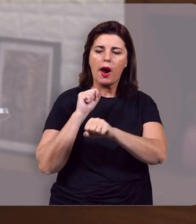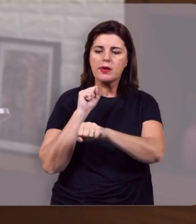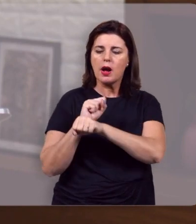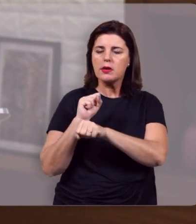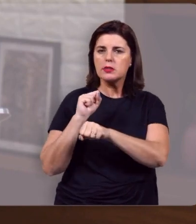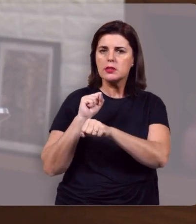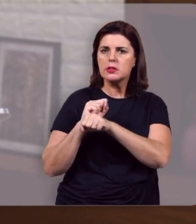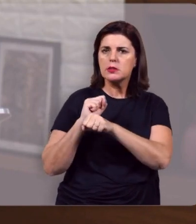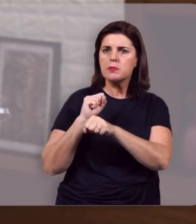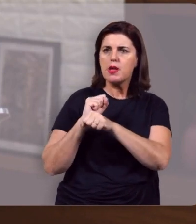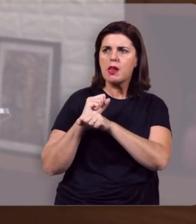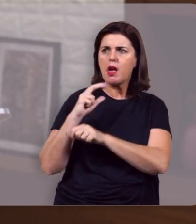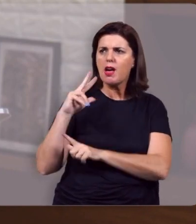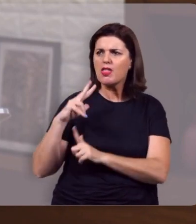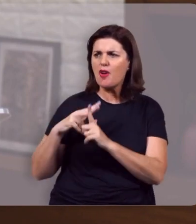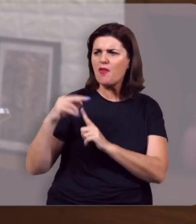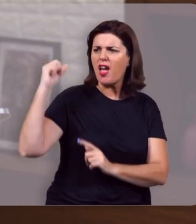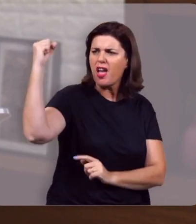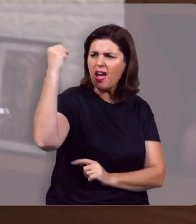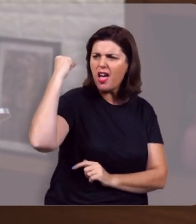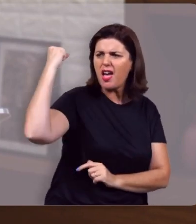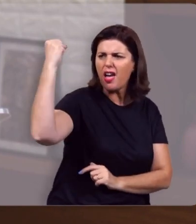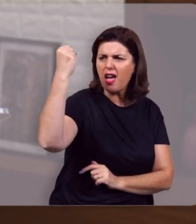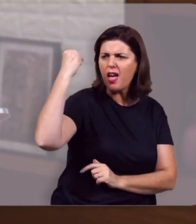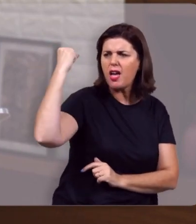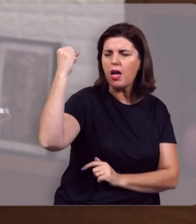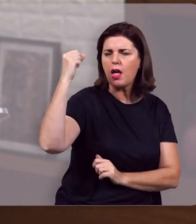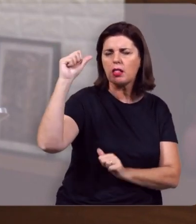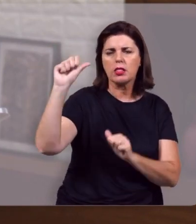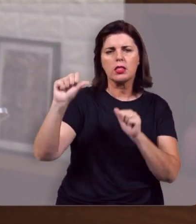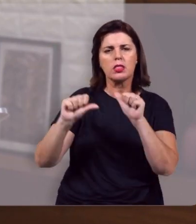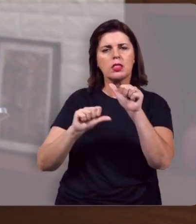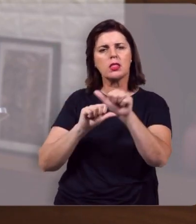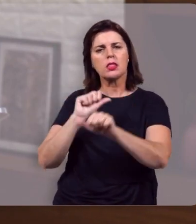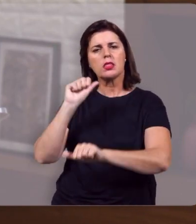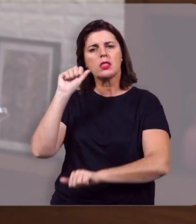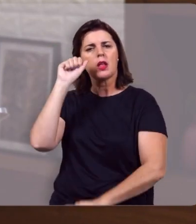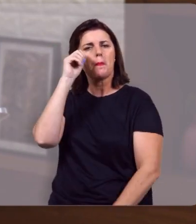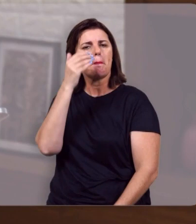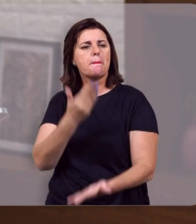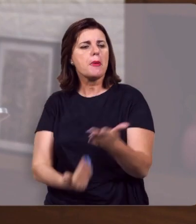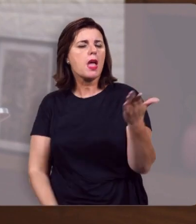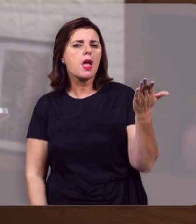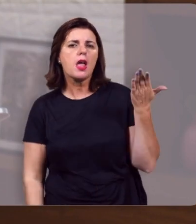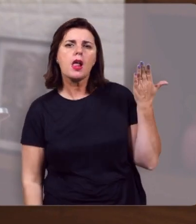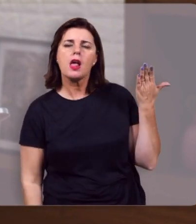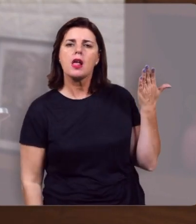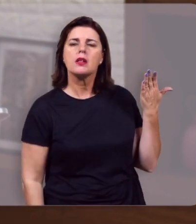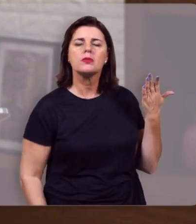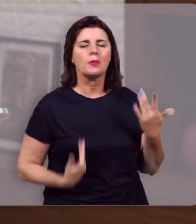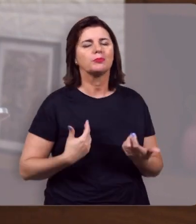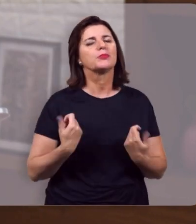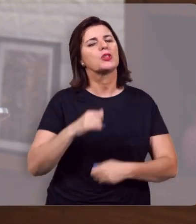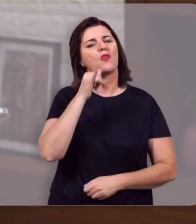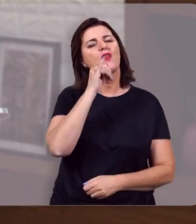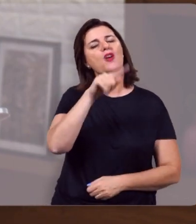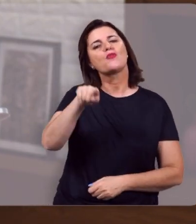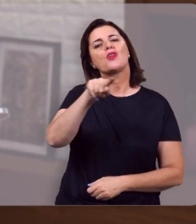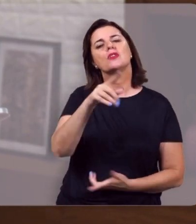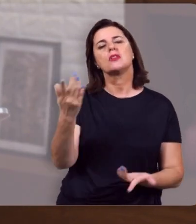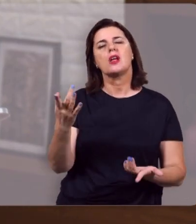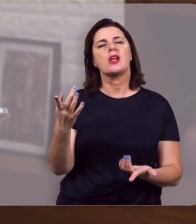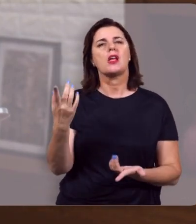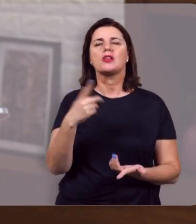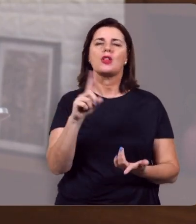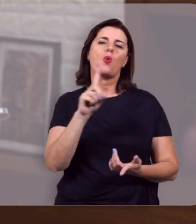vitória transformou-se em derrota amarga e fatídica. Eu preciso dizer a você,